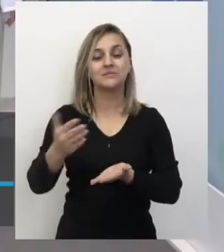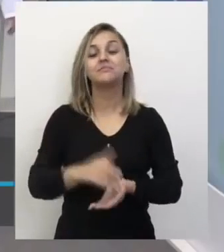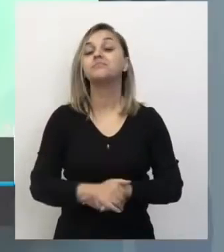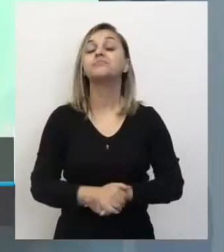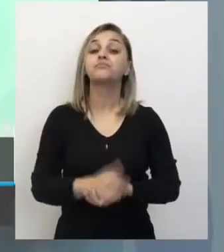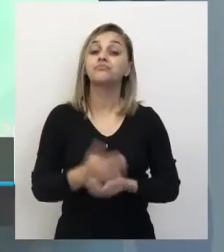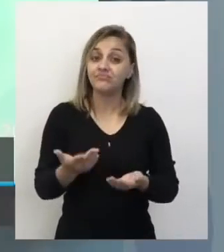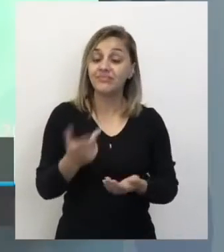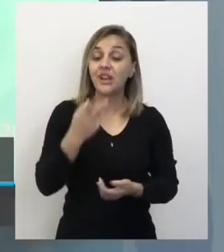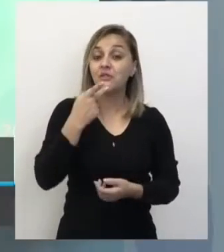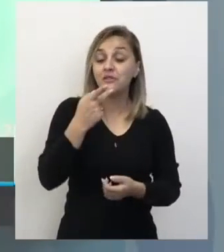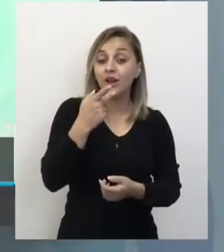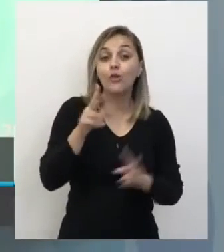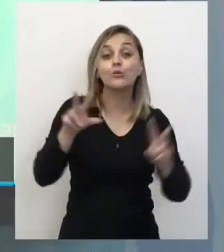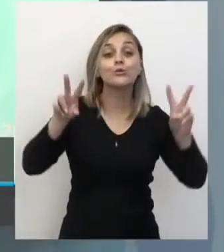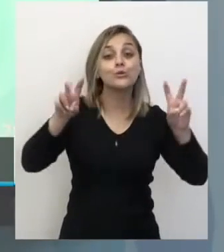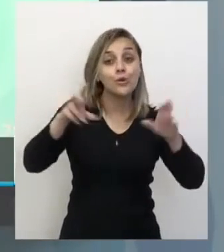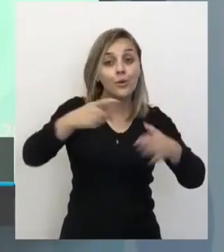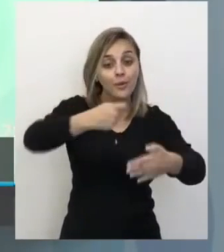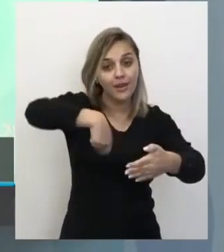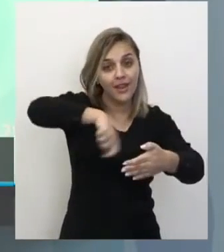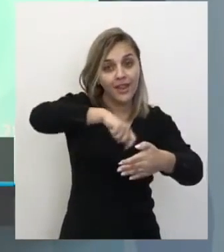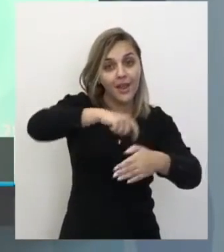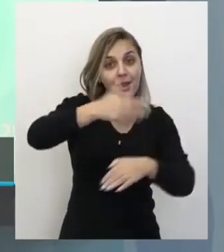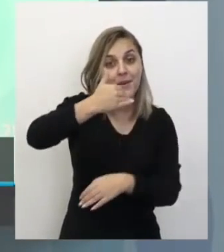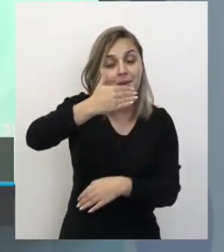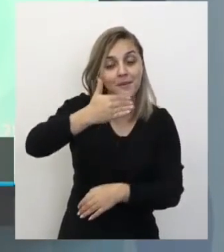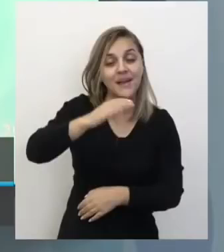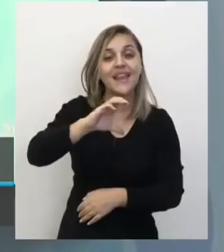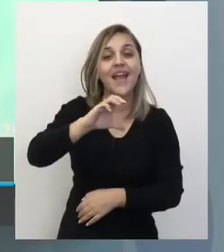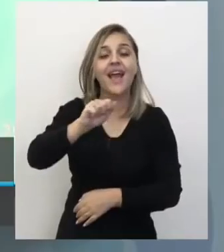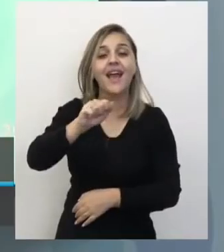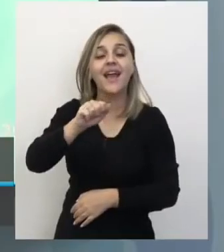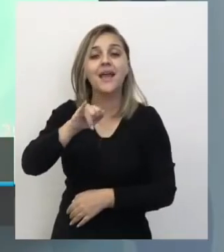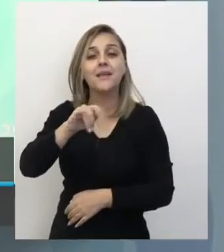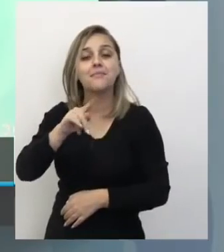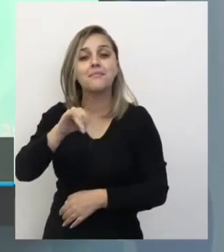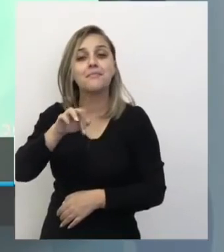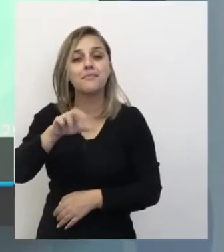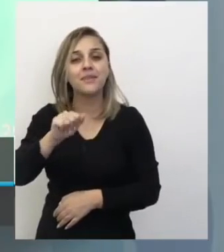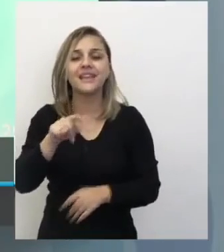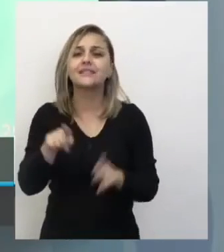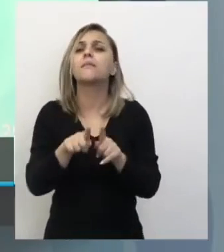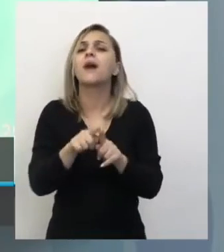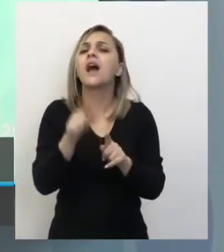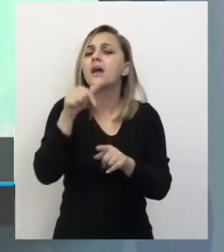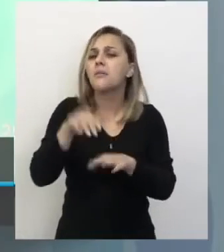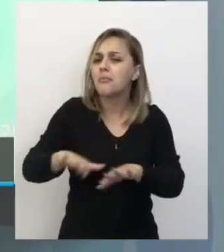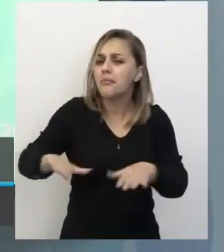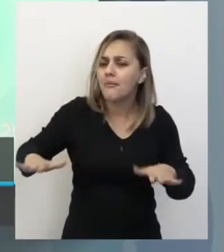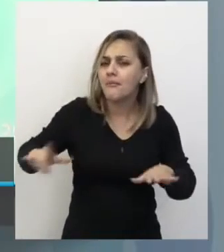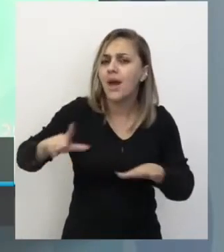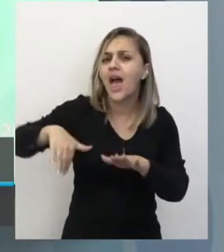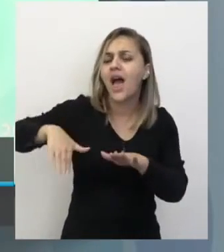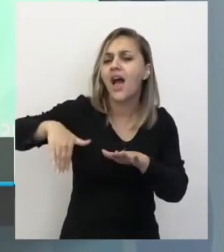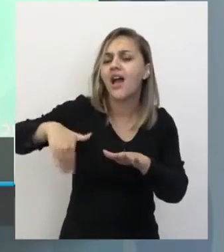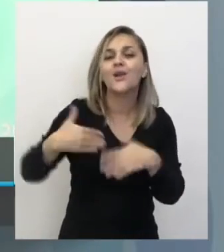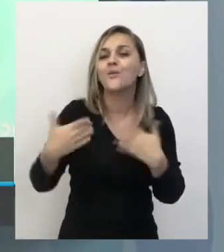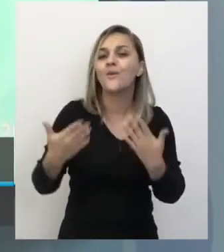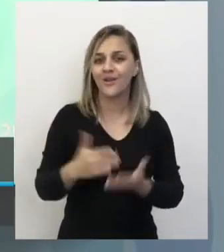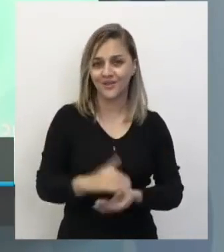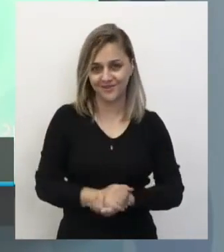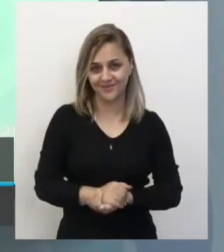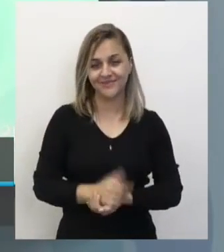pro interiorzão. E no litoral, né? Já colocaram, inclusive eu vi no chat, né? Que colocaram banana, alguém que era do litoral, colocou a banana